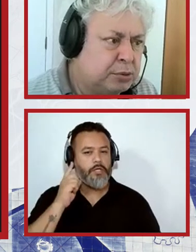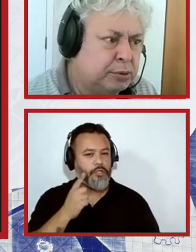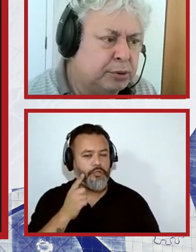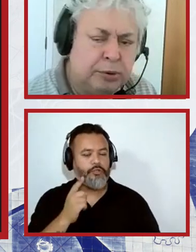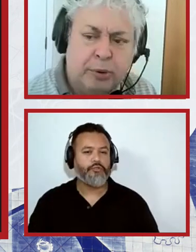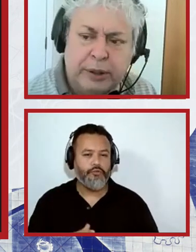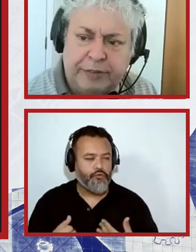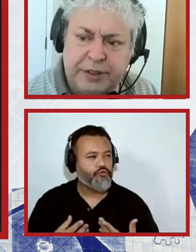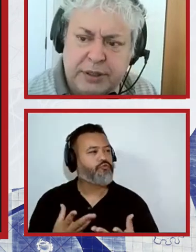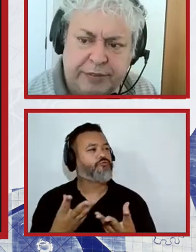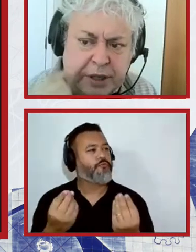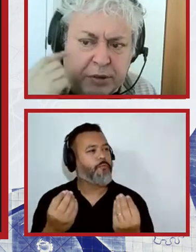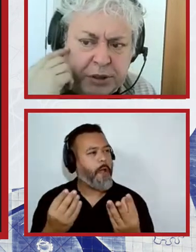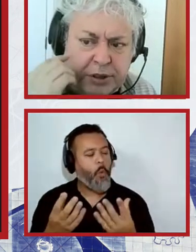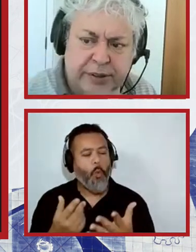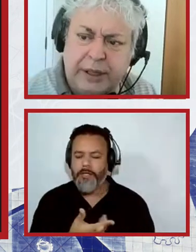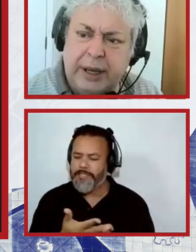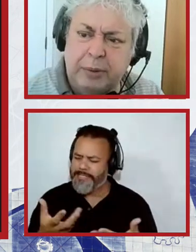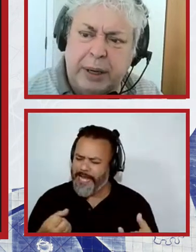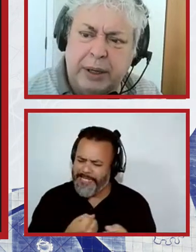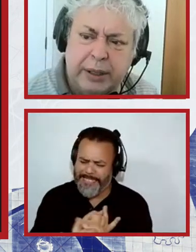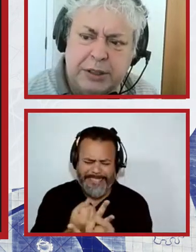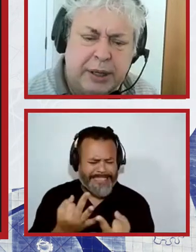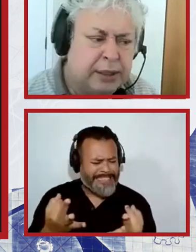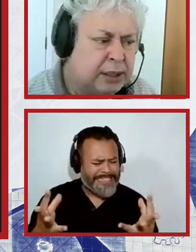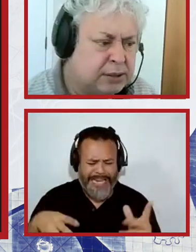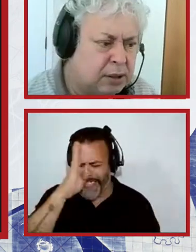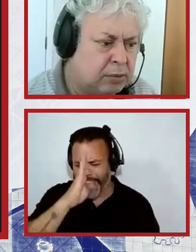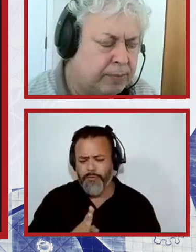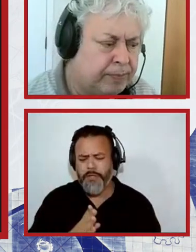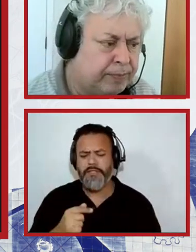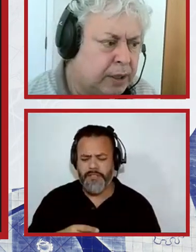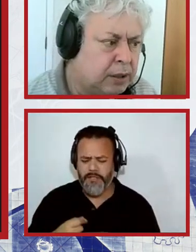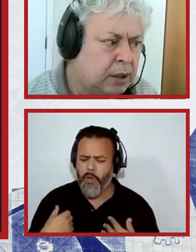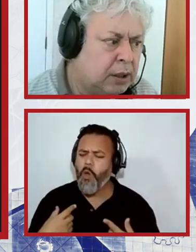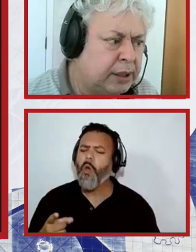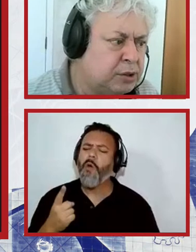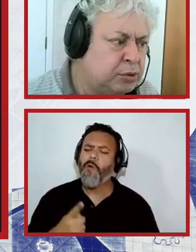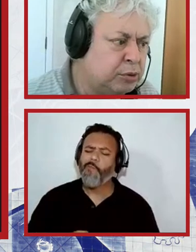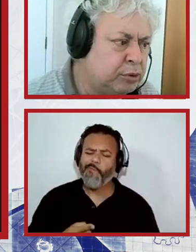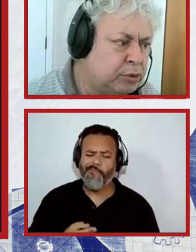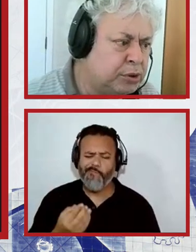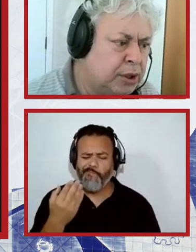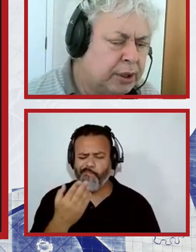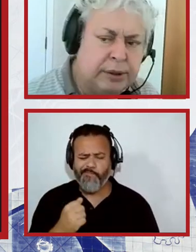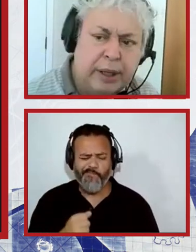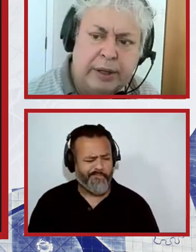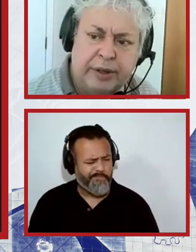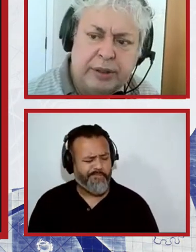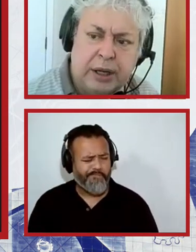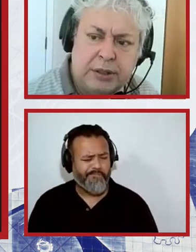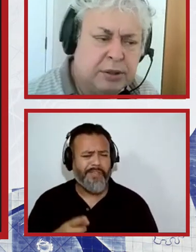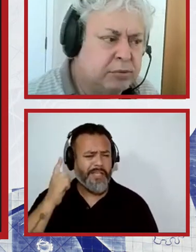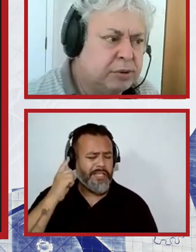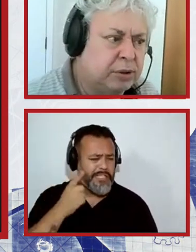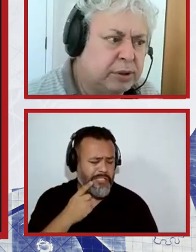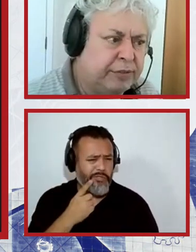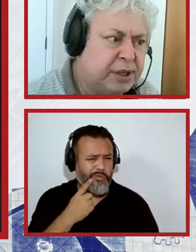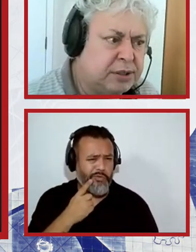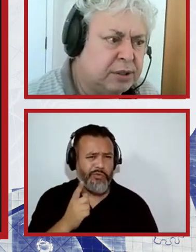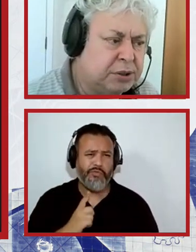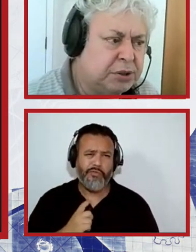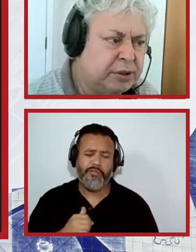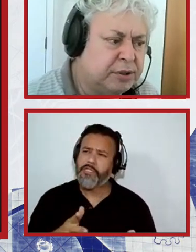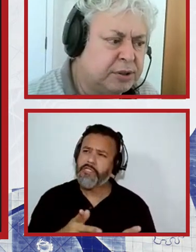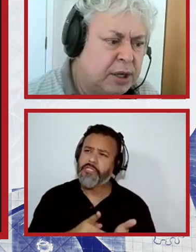Quando a gente fala em surdo ou a deficiência auditiva, tem aí uma grande gradação. Tá? Tem surdos que têm, na verdade,